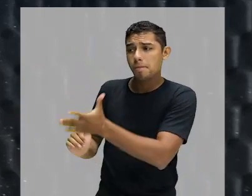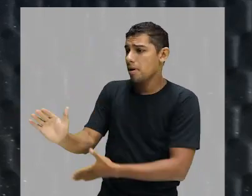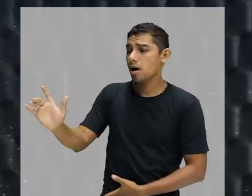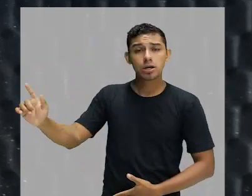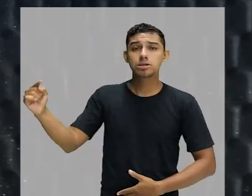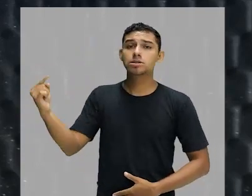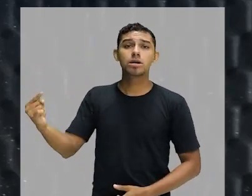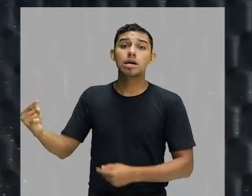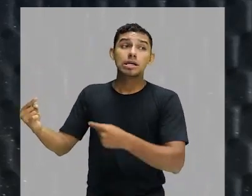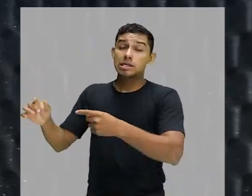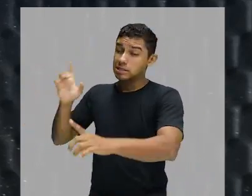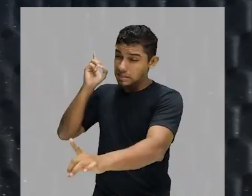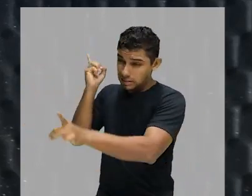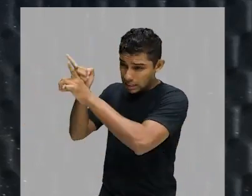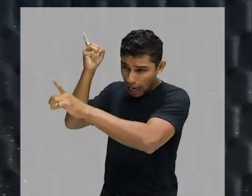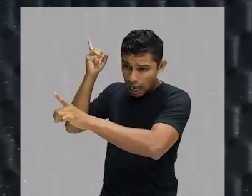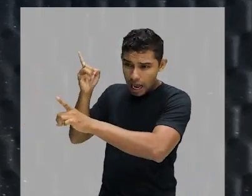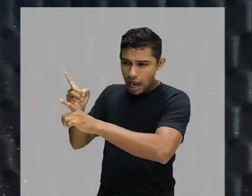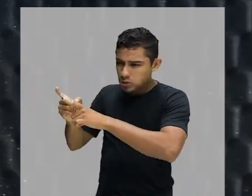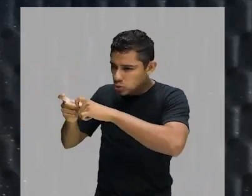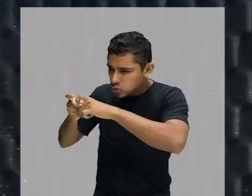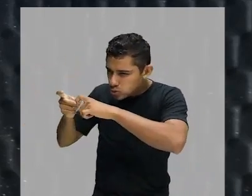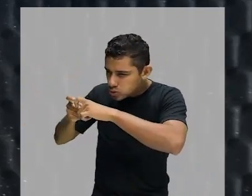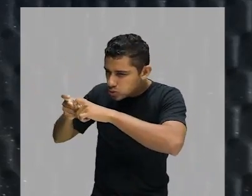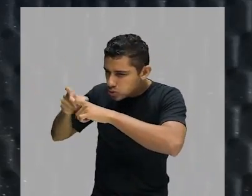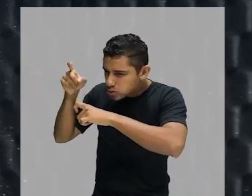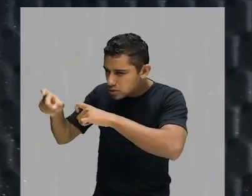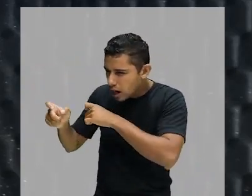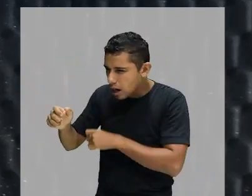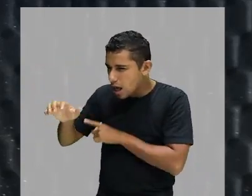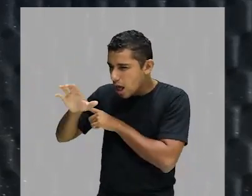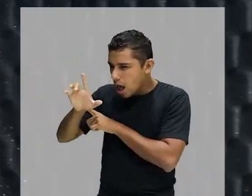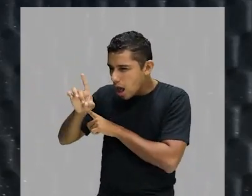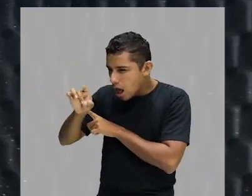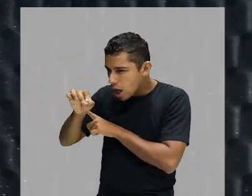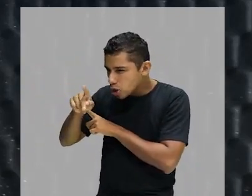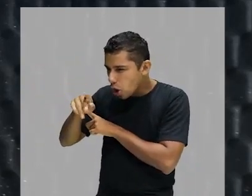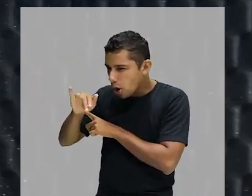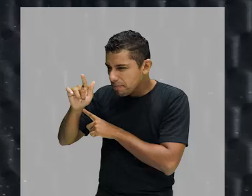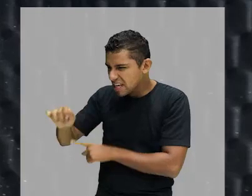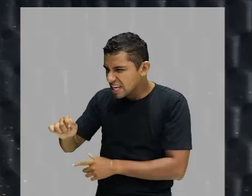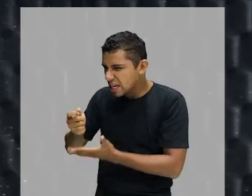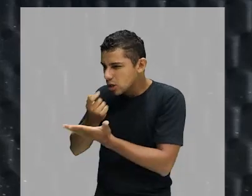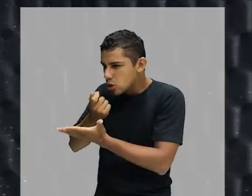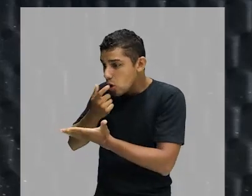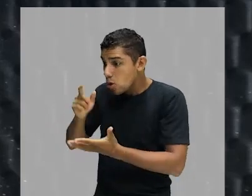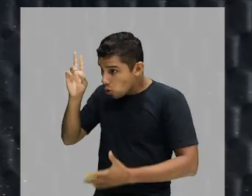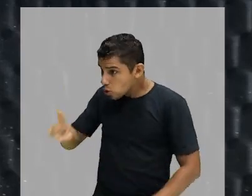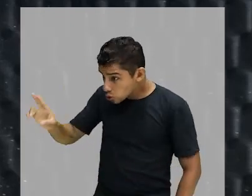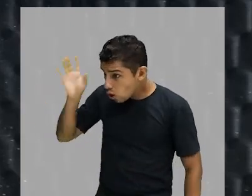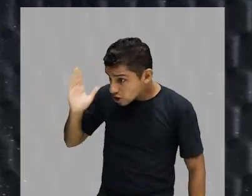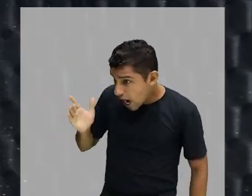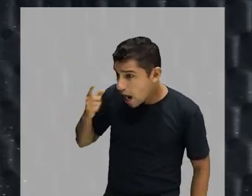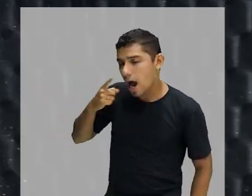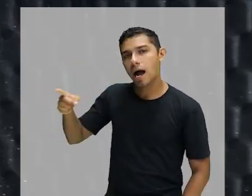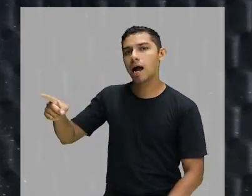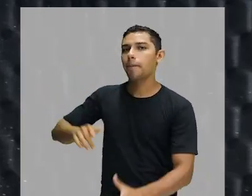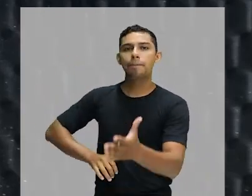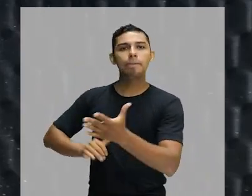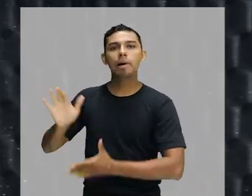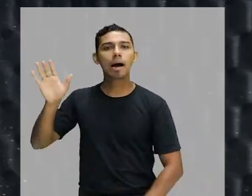o quê? Flagrado no exame antidoping. Ele esteja utilizando de qualquer tipo de substância que vá favorecer a